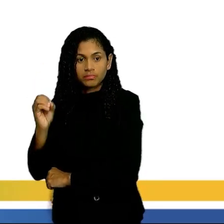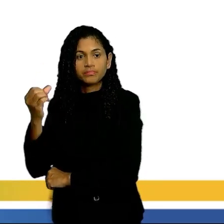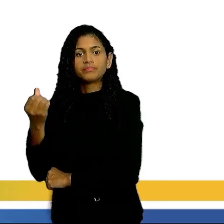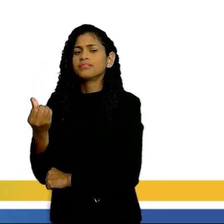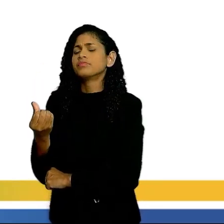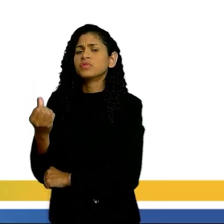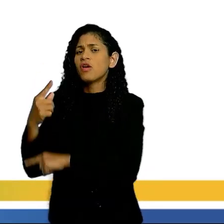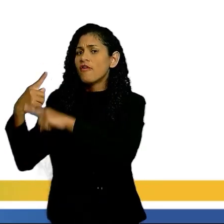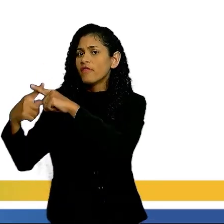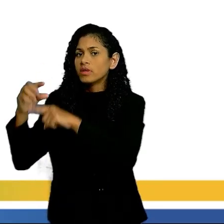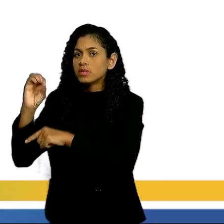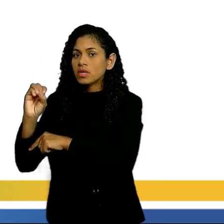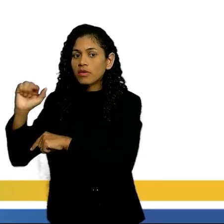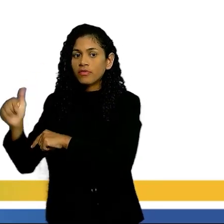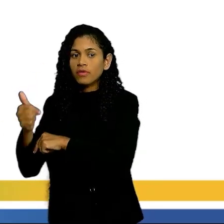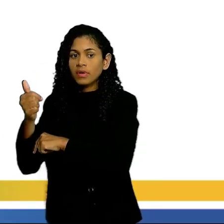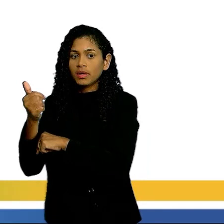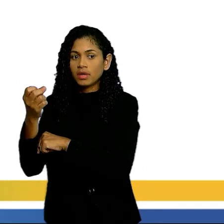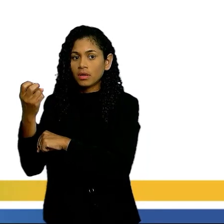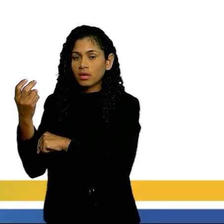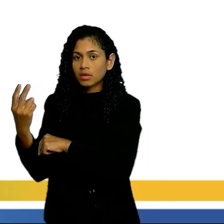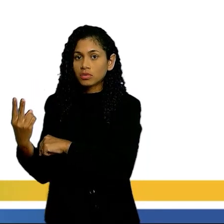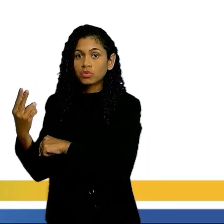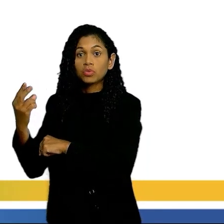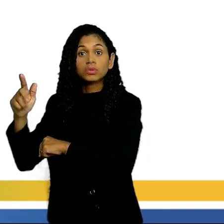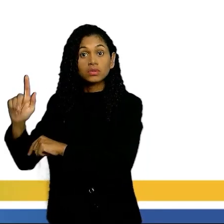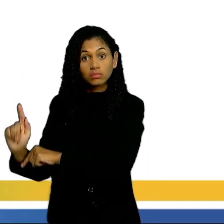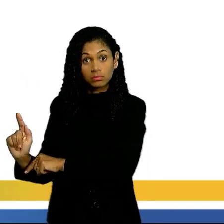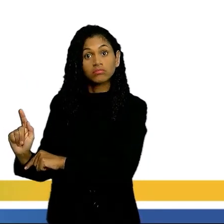0,2, que é igual a